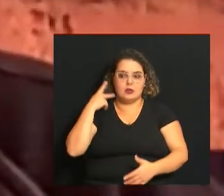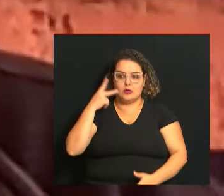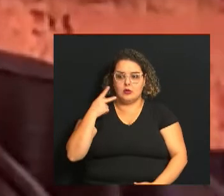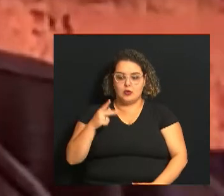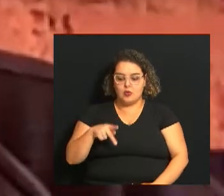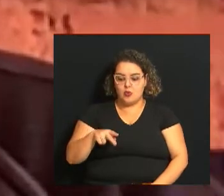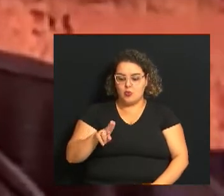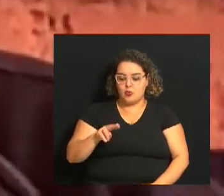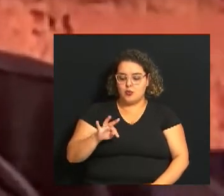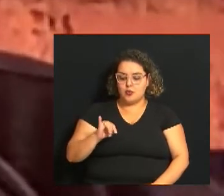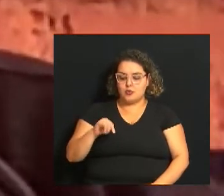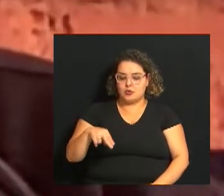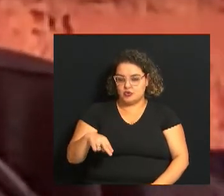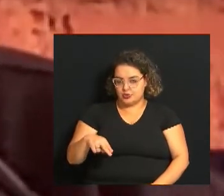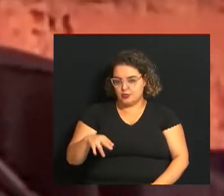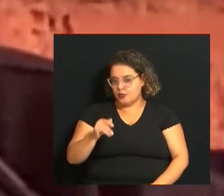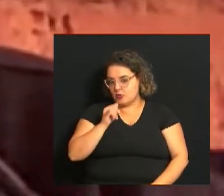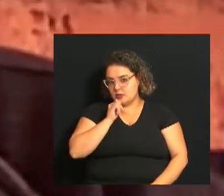né?